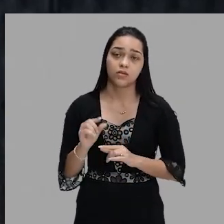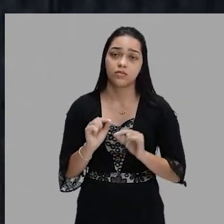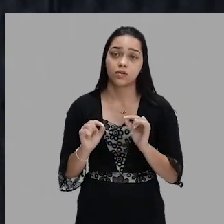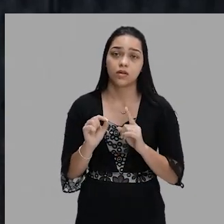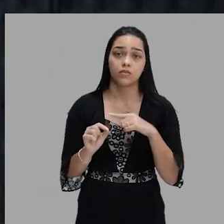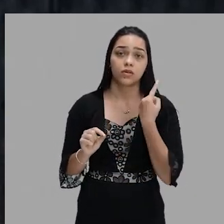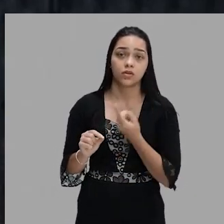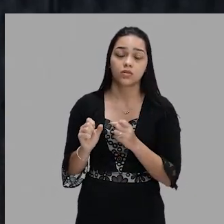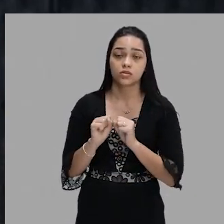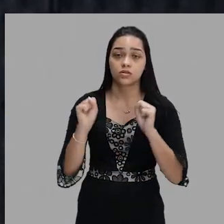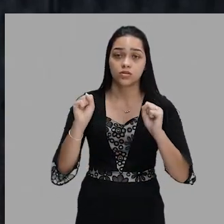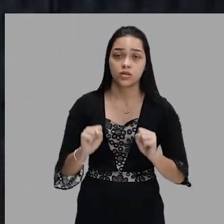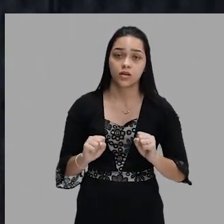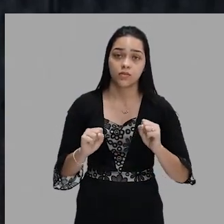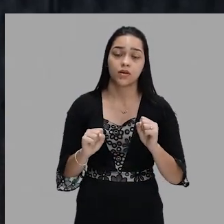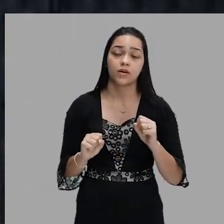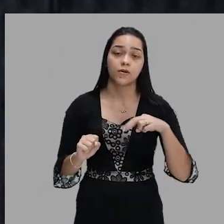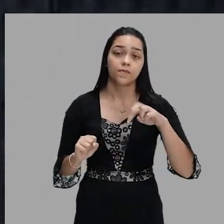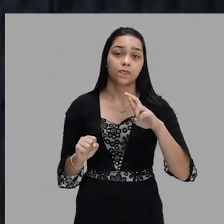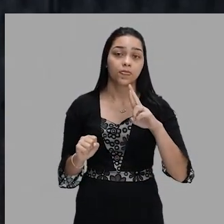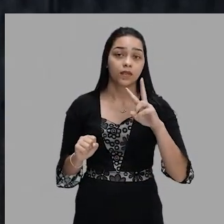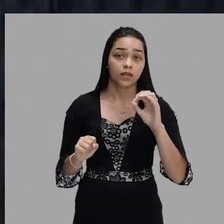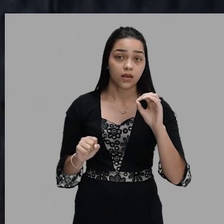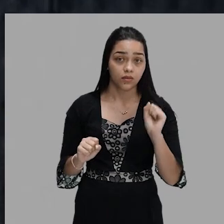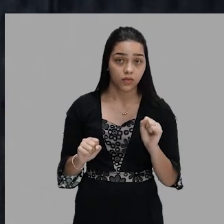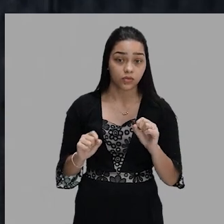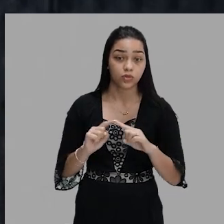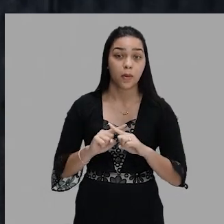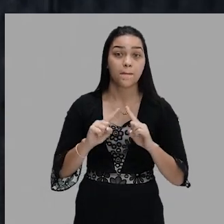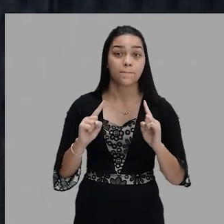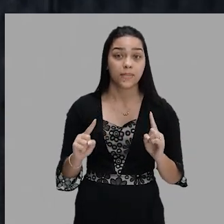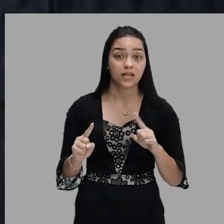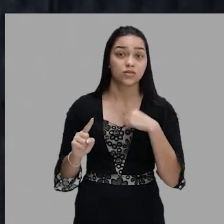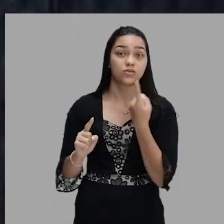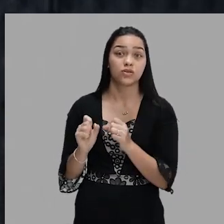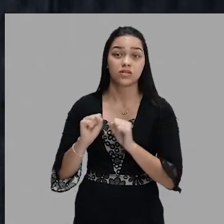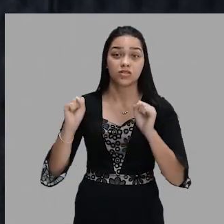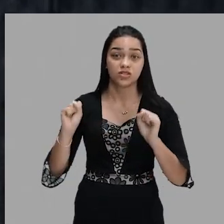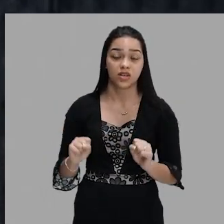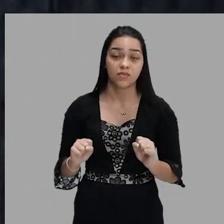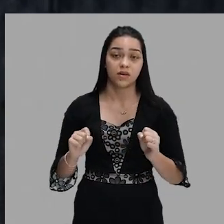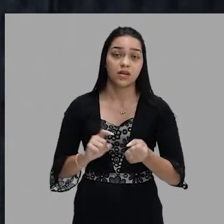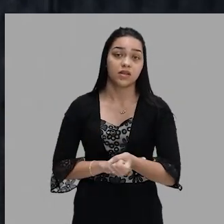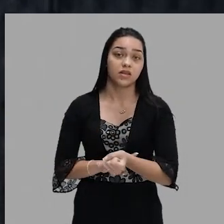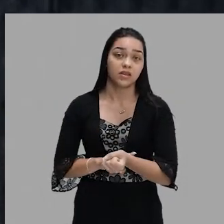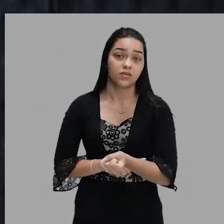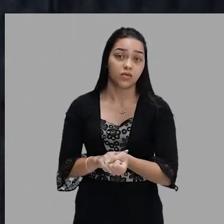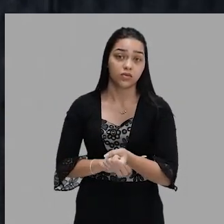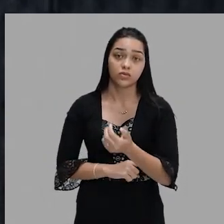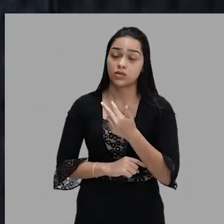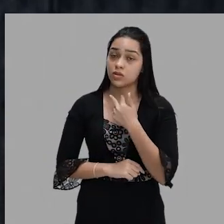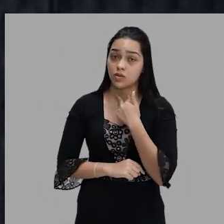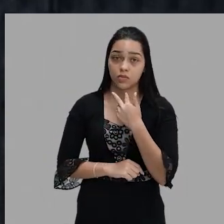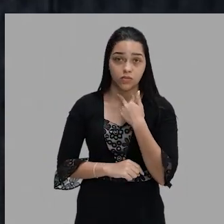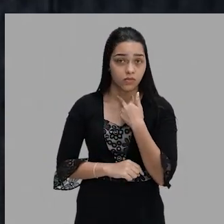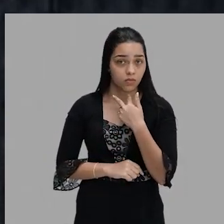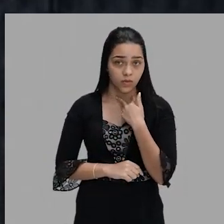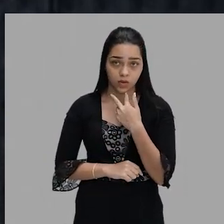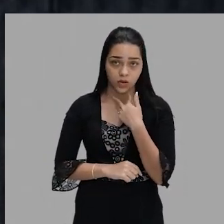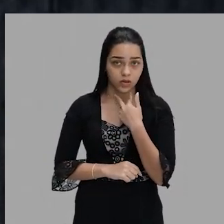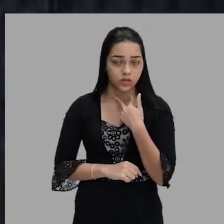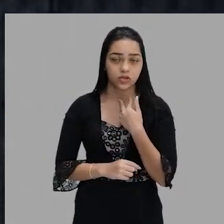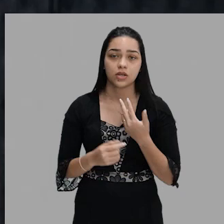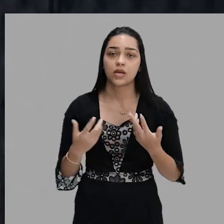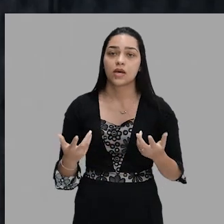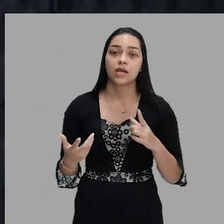o nosso sistema nervoso, ok? Só que o nosso sistema nervoso, o nosso tecido nervoso, ele